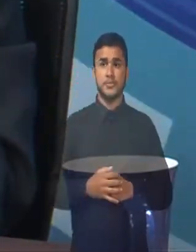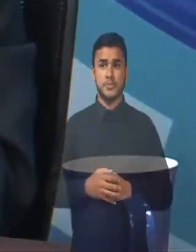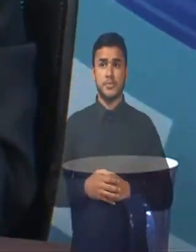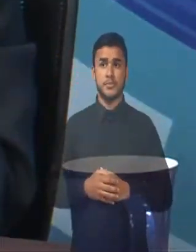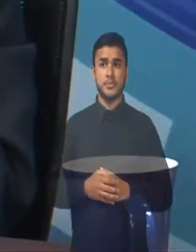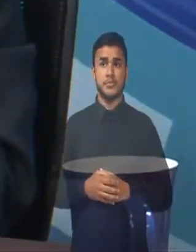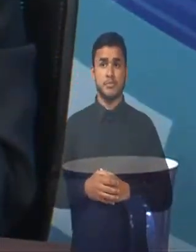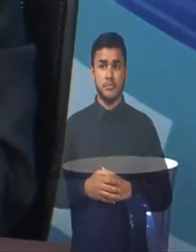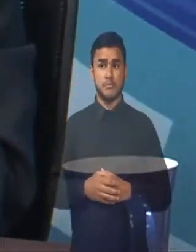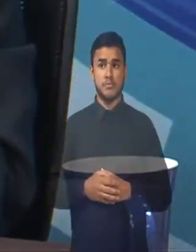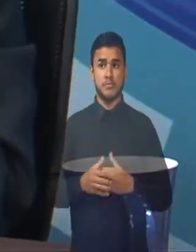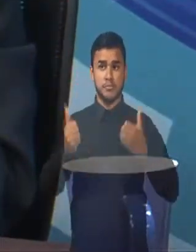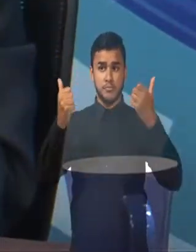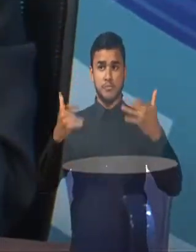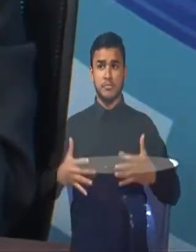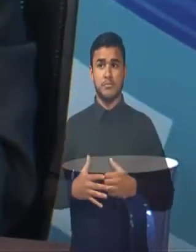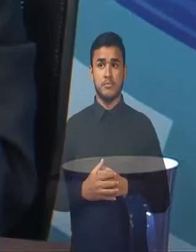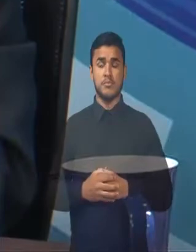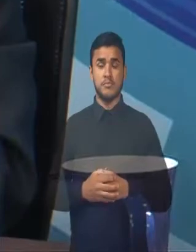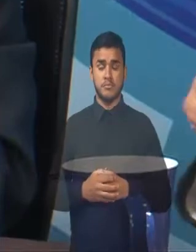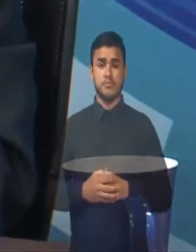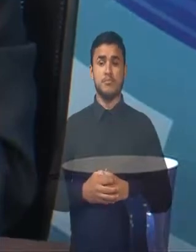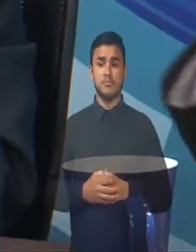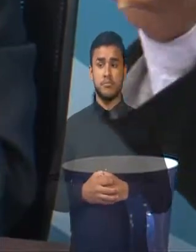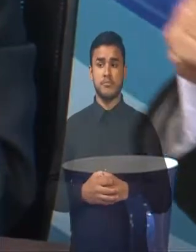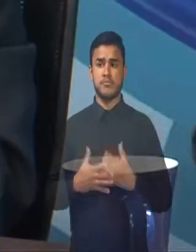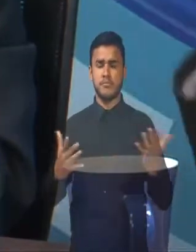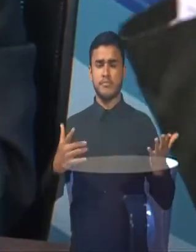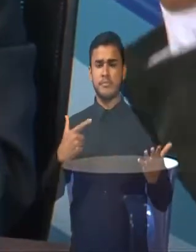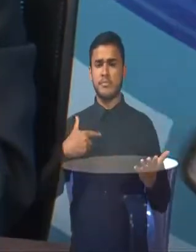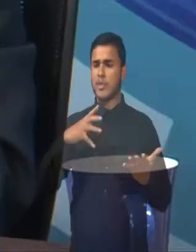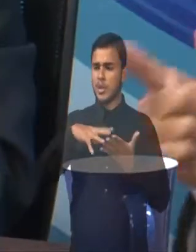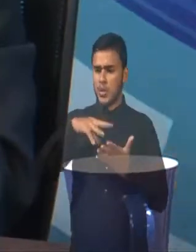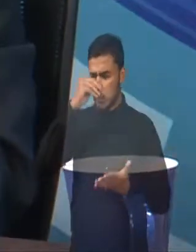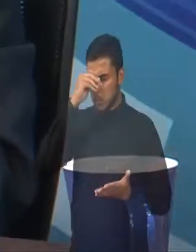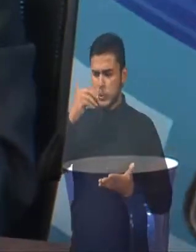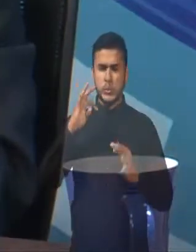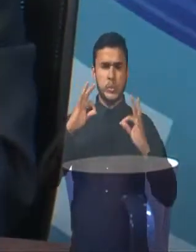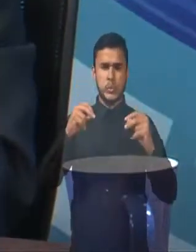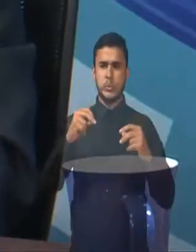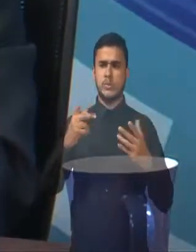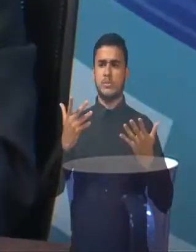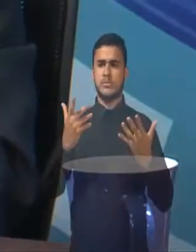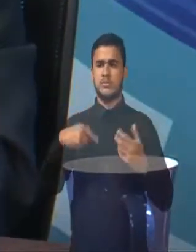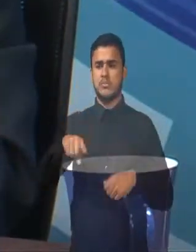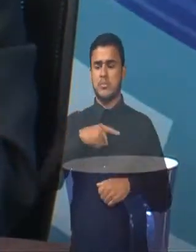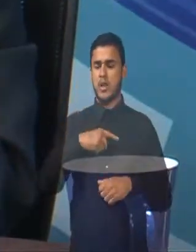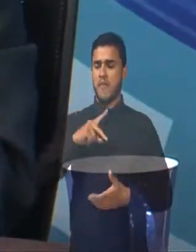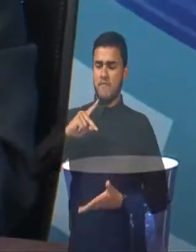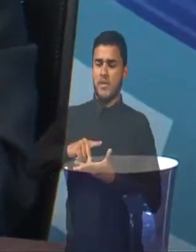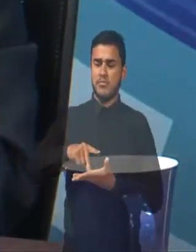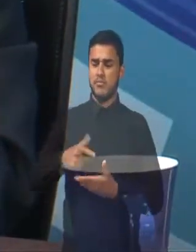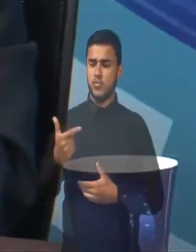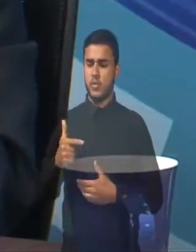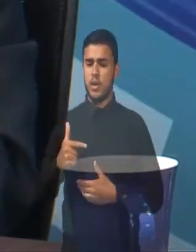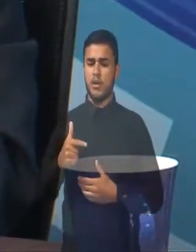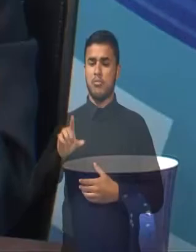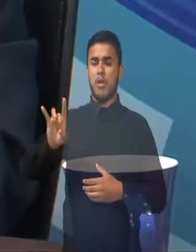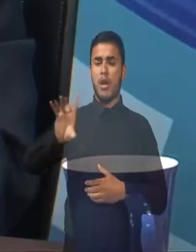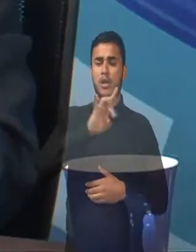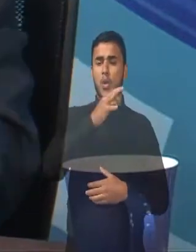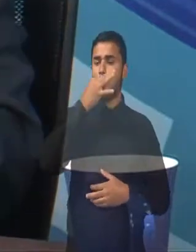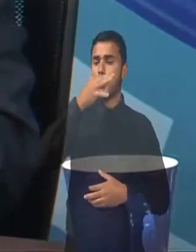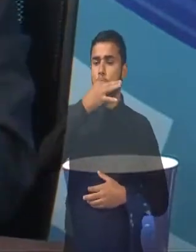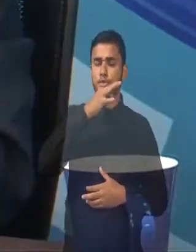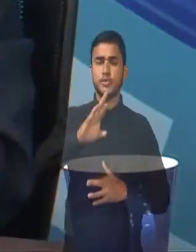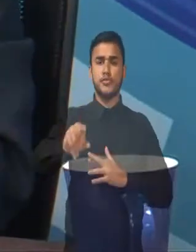relativismo vem junto com o relativismo cognitivo, com as teorias dos pós-estruturalistas de que não existe verdade e tal, então você não